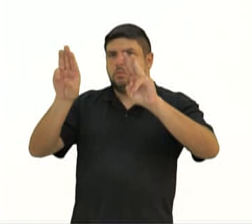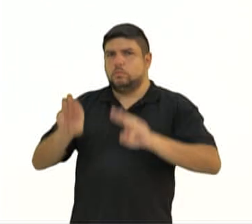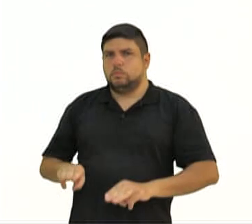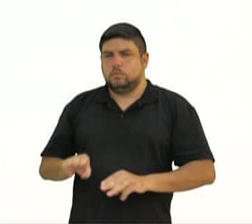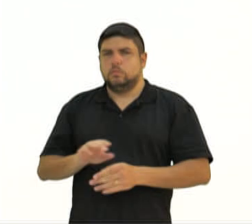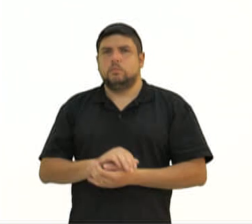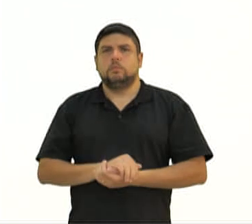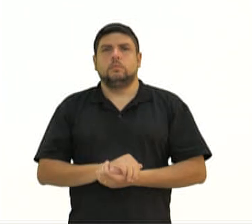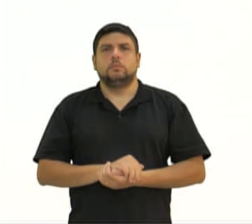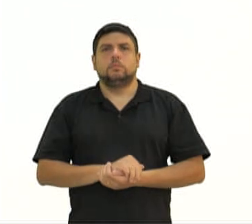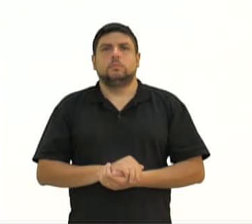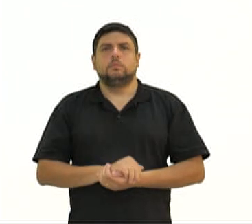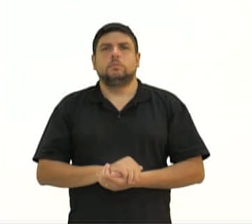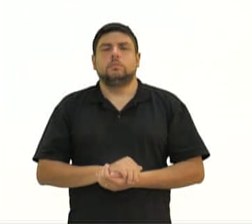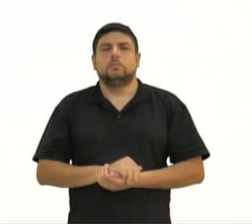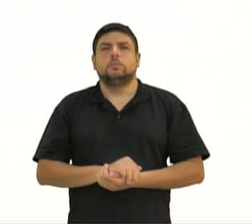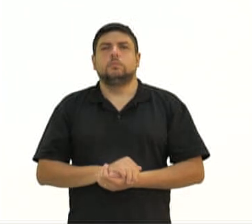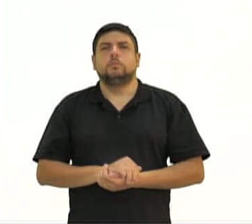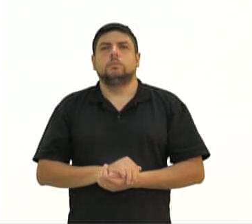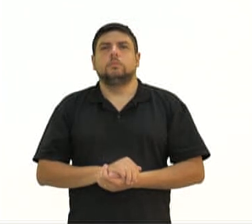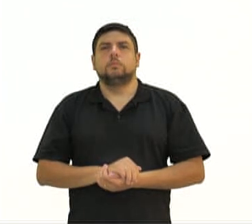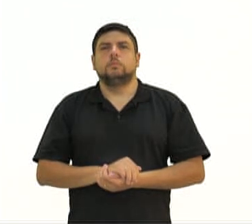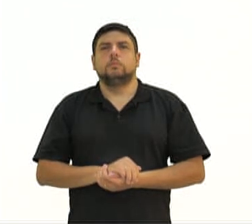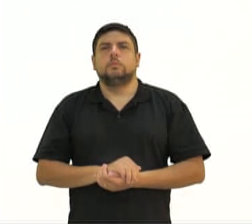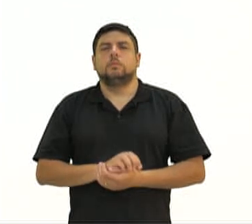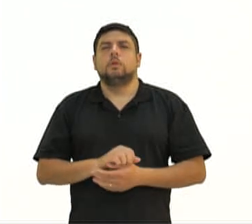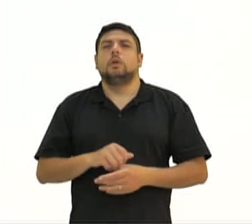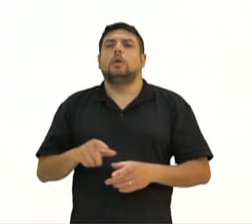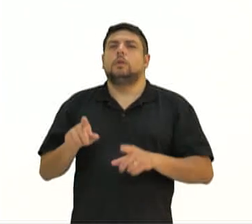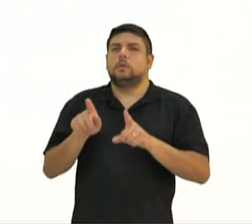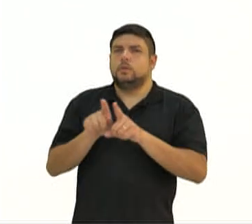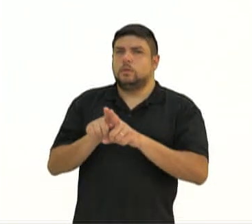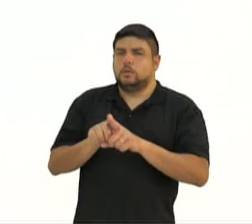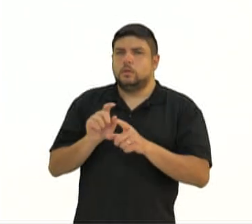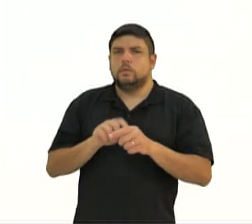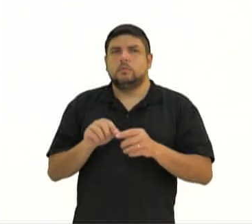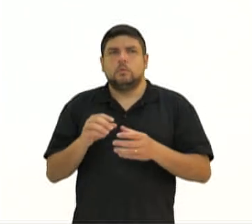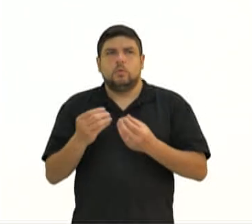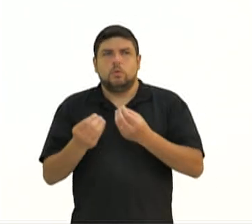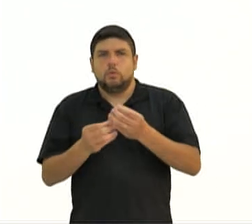Outra detalhe, urna funerária decorada em relevo.